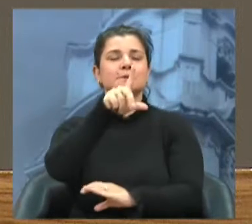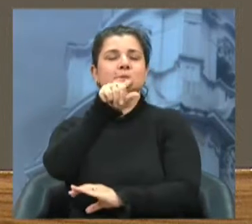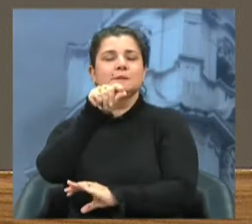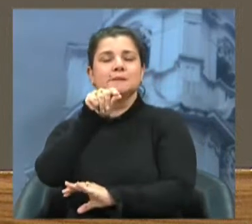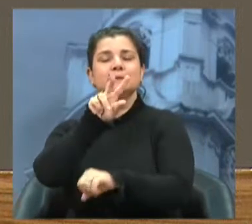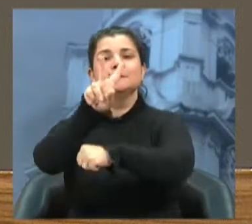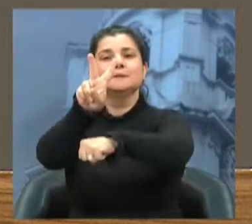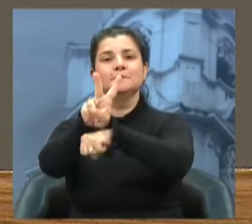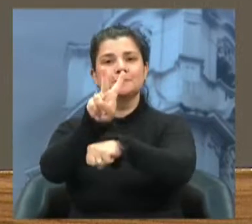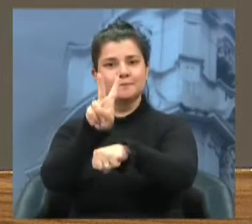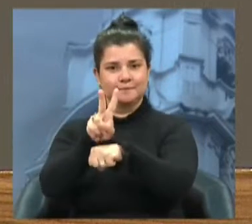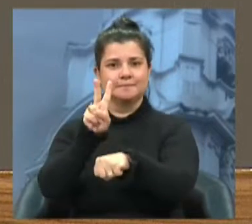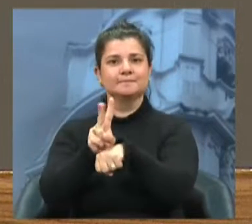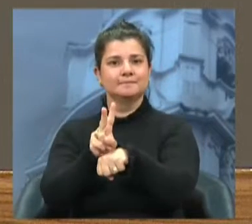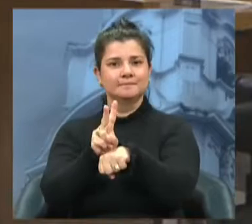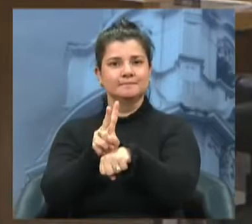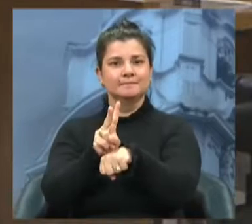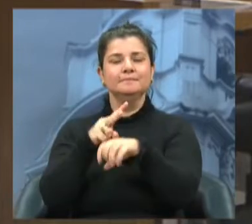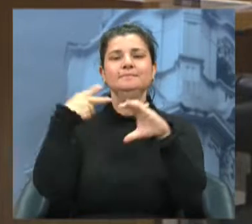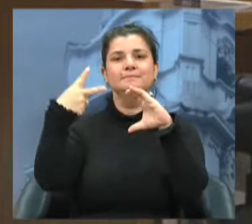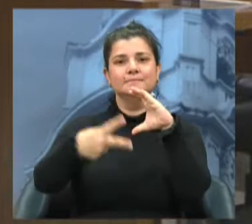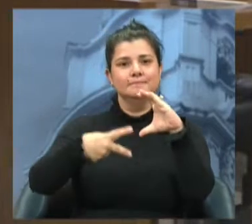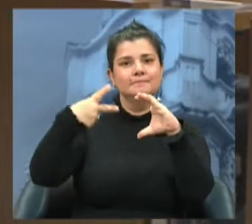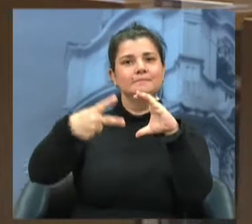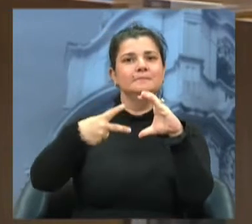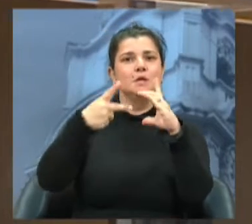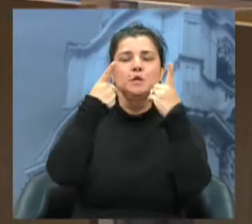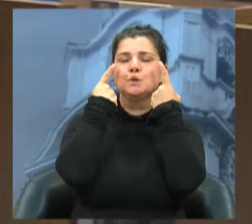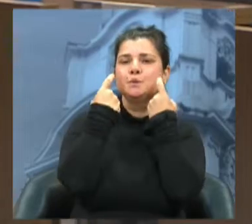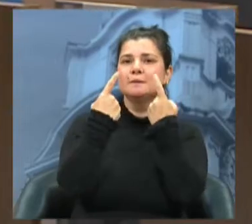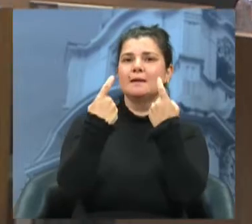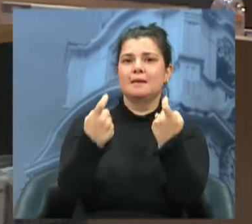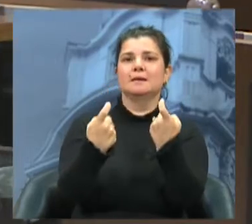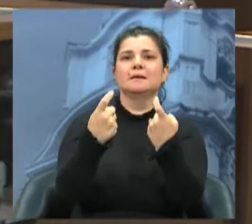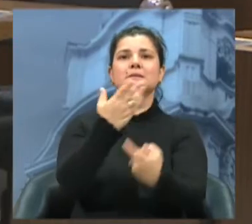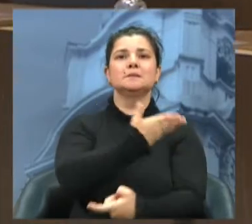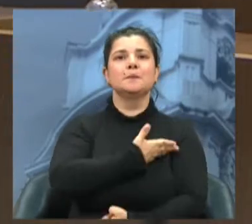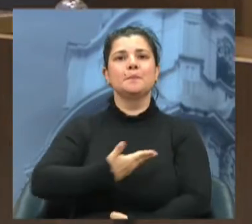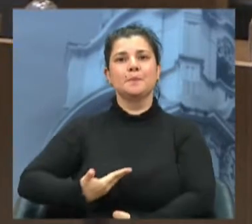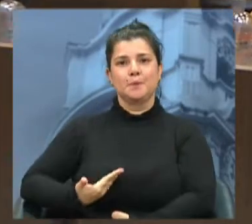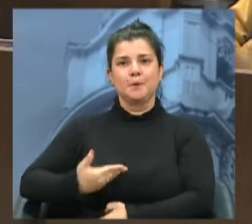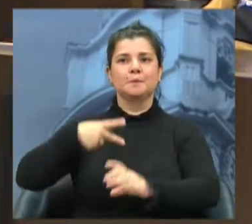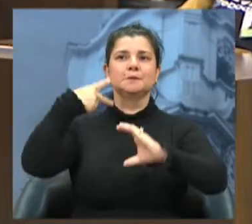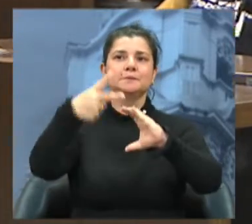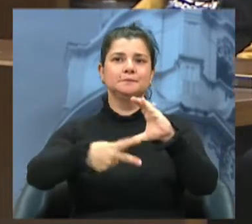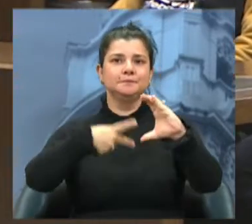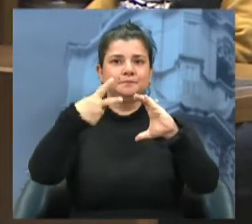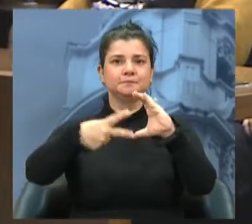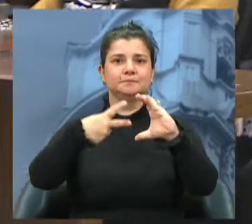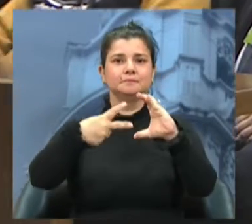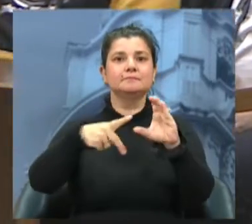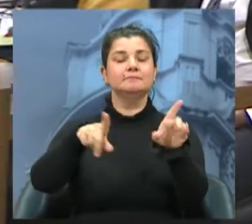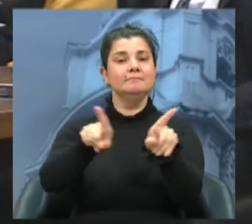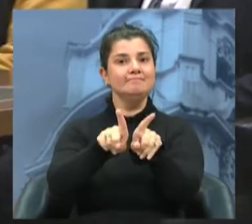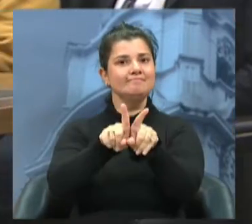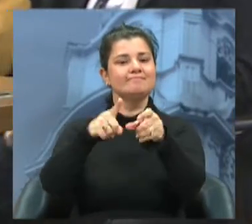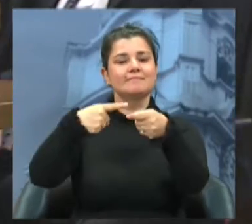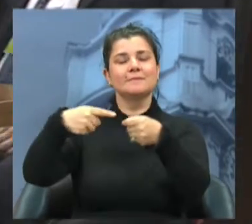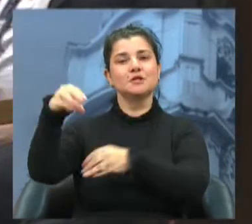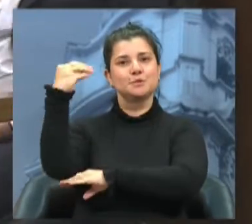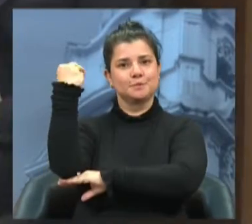cuidam da casa, que cuidam do interesse público da Câmara de Vereadores e da cidade de Porto